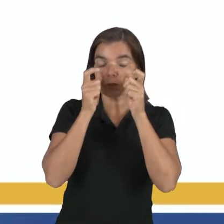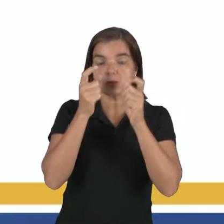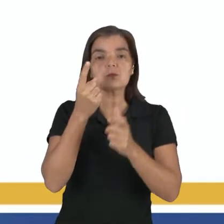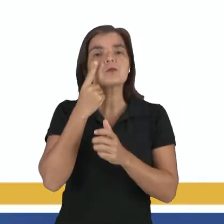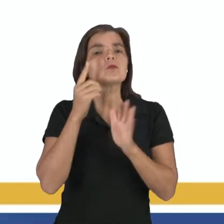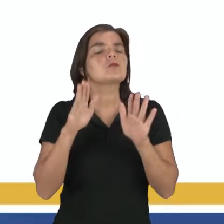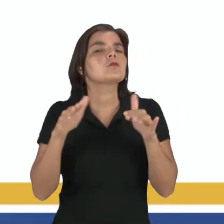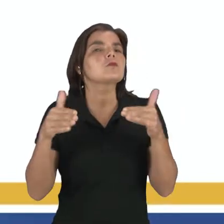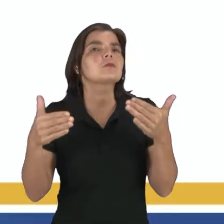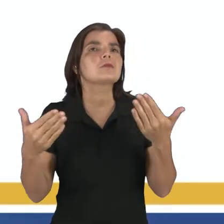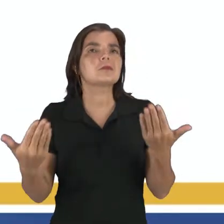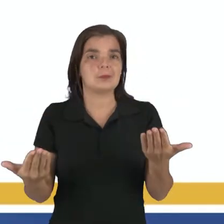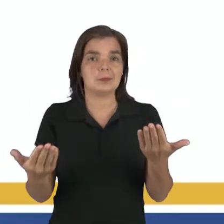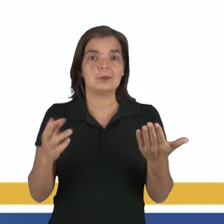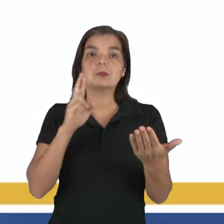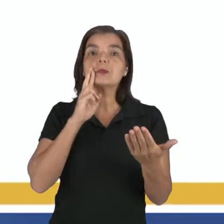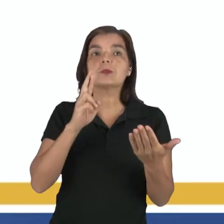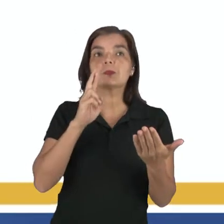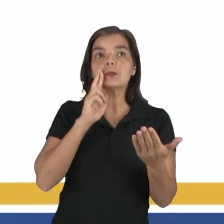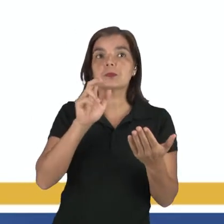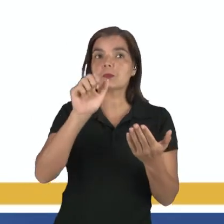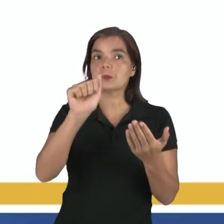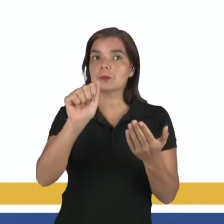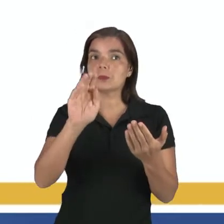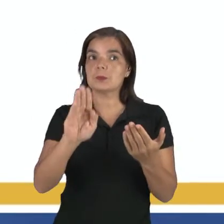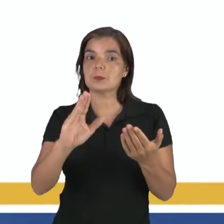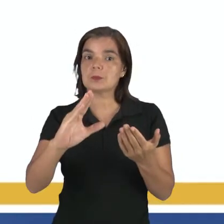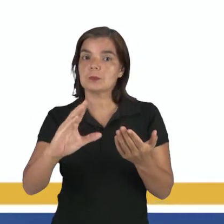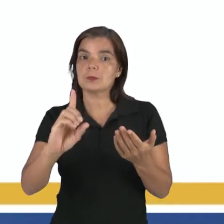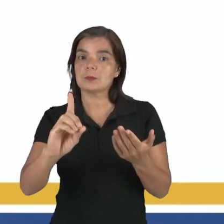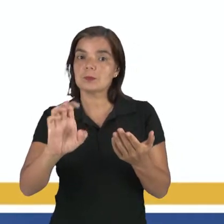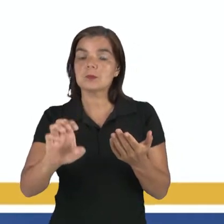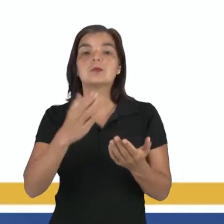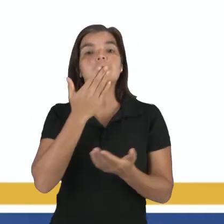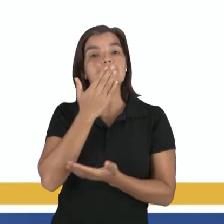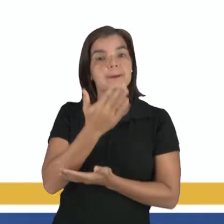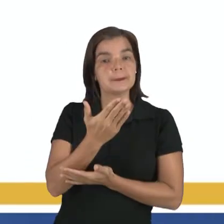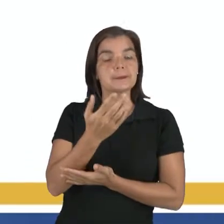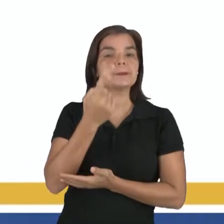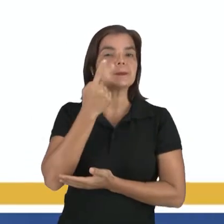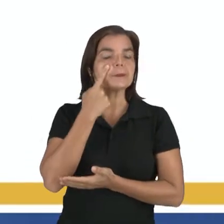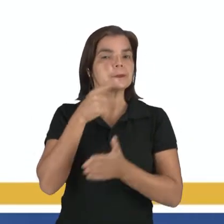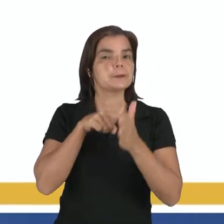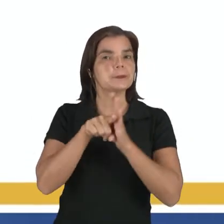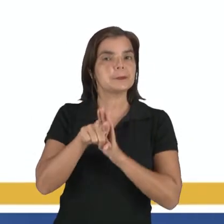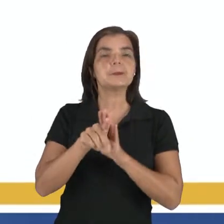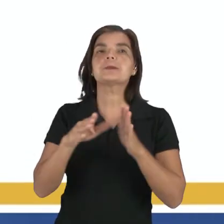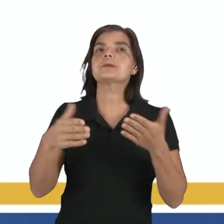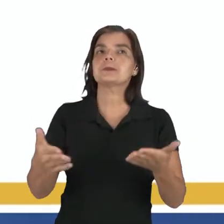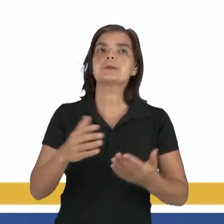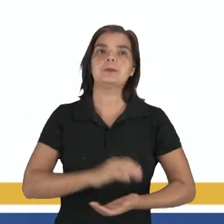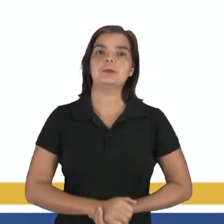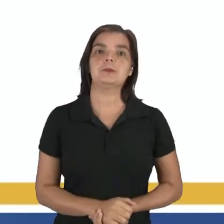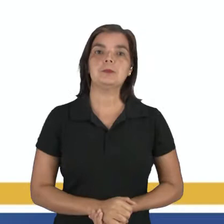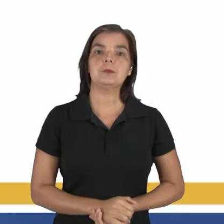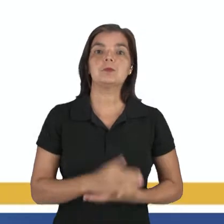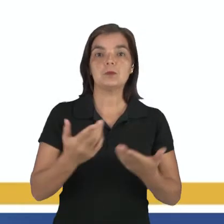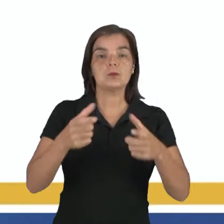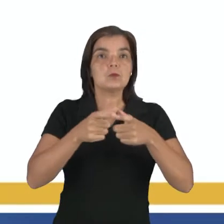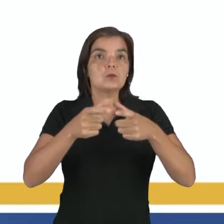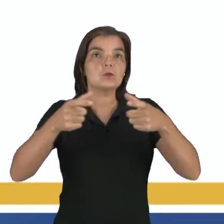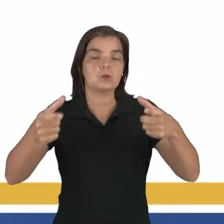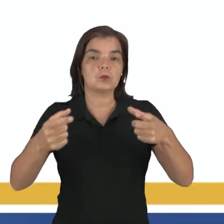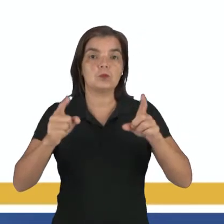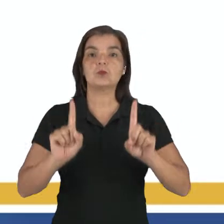o e veja Qual das alternativas é o que vai ser pedido então vamos que diz a respeito a